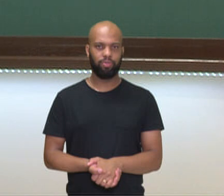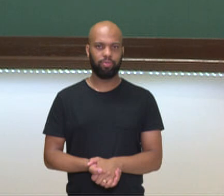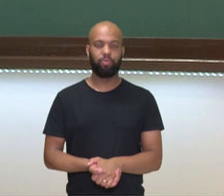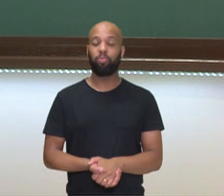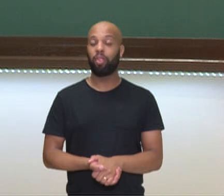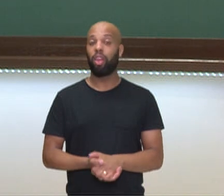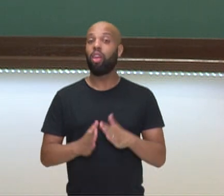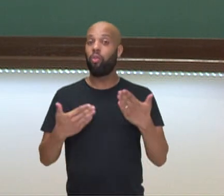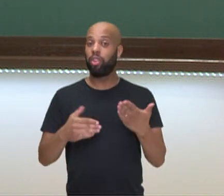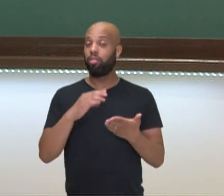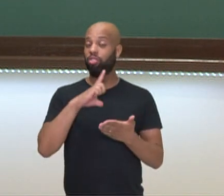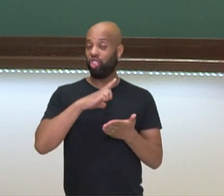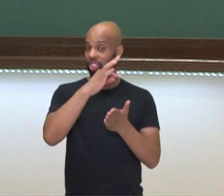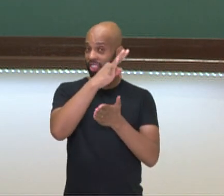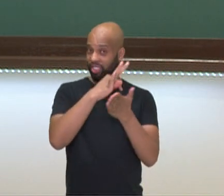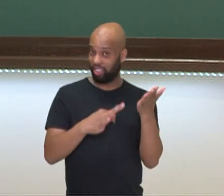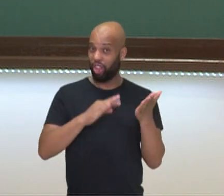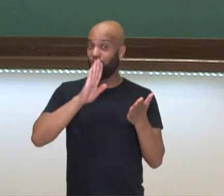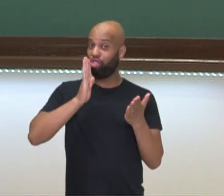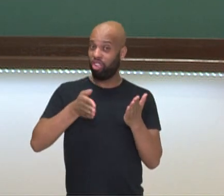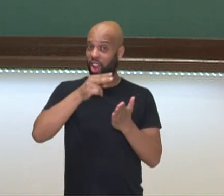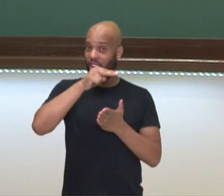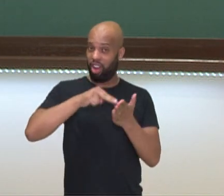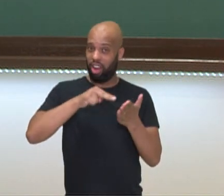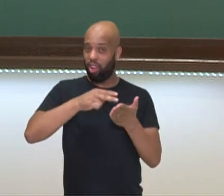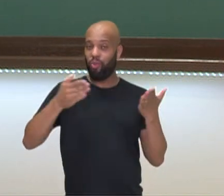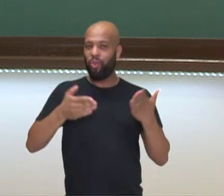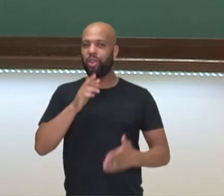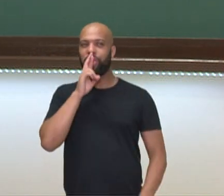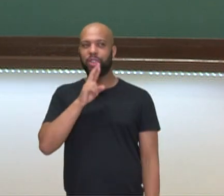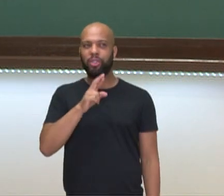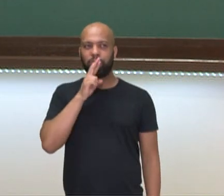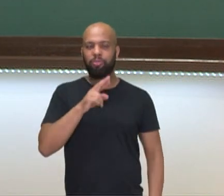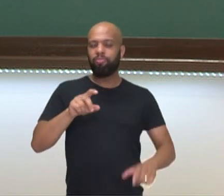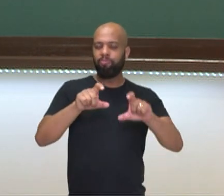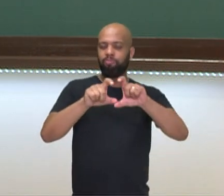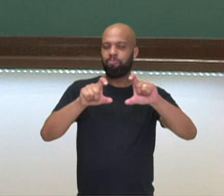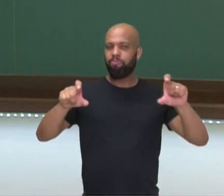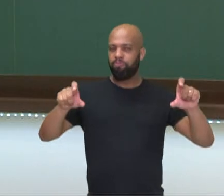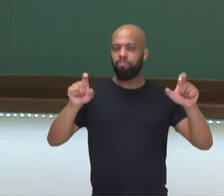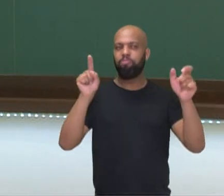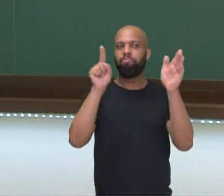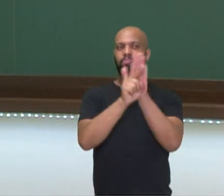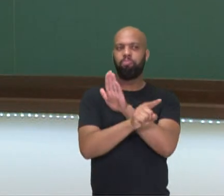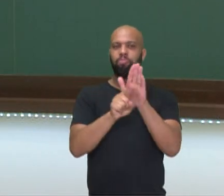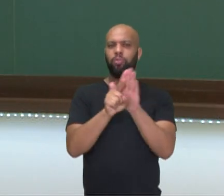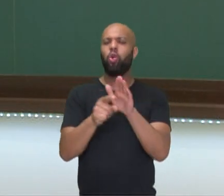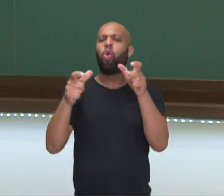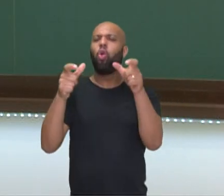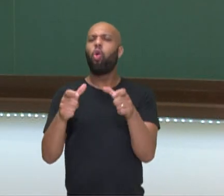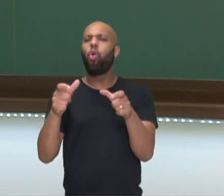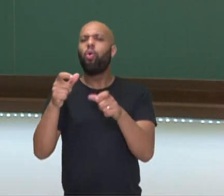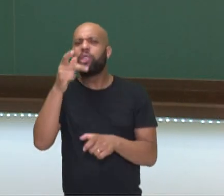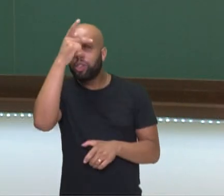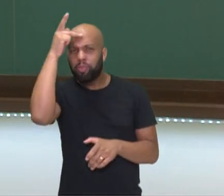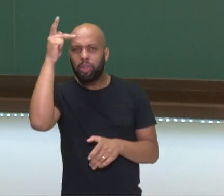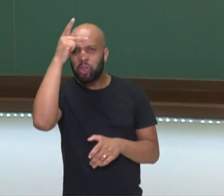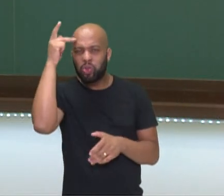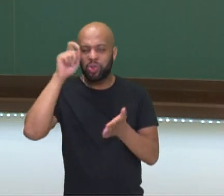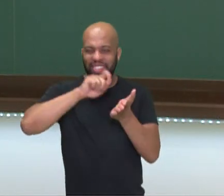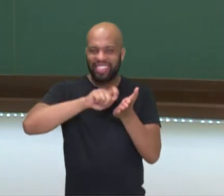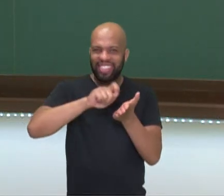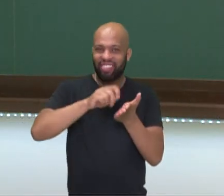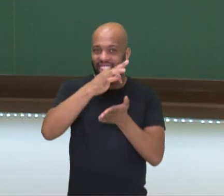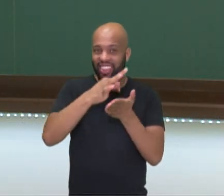Com base no texto que a gente já leu anteriormente, né? Então, where does the author usually go? Aonde o autor ou os